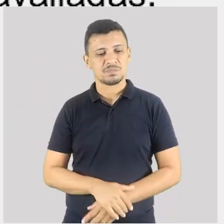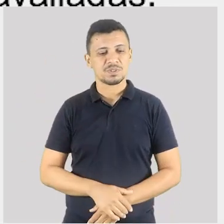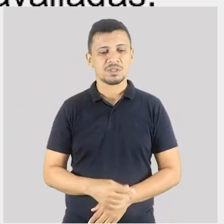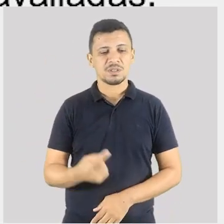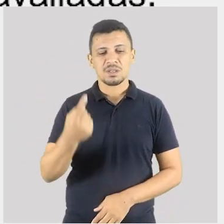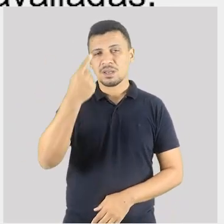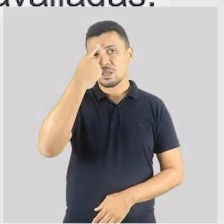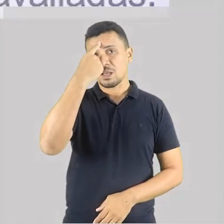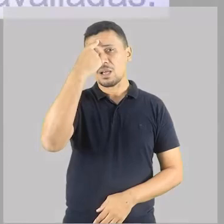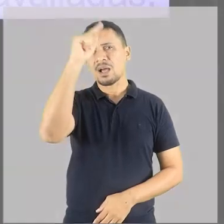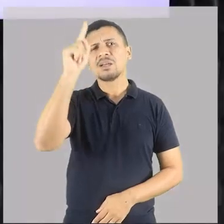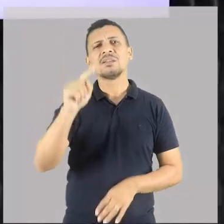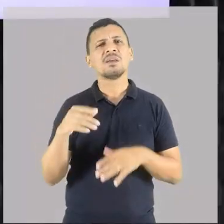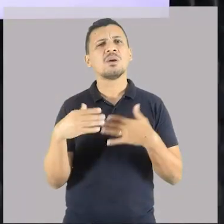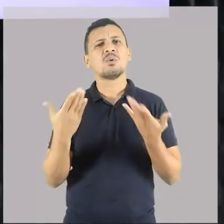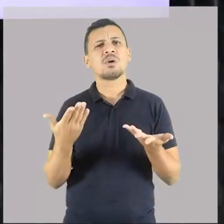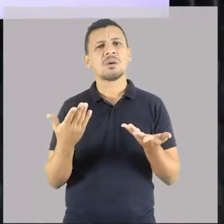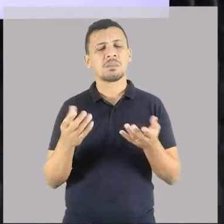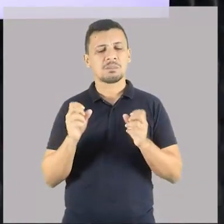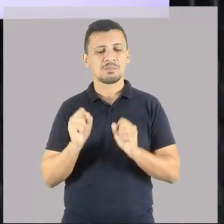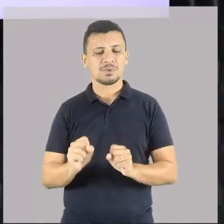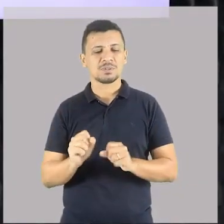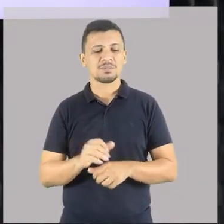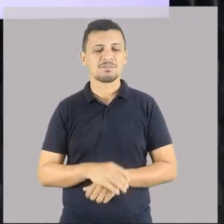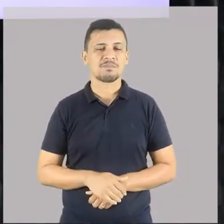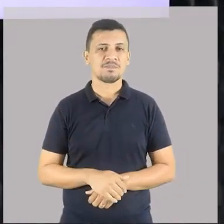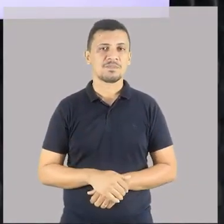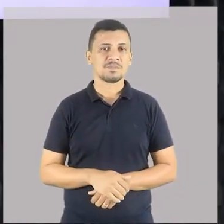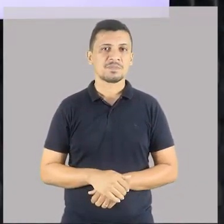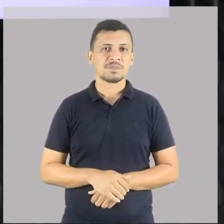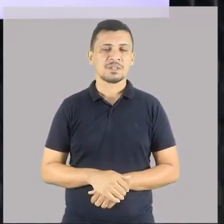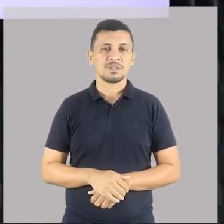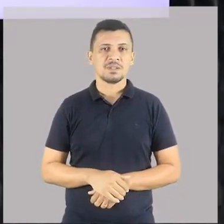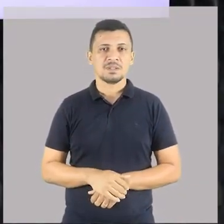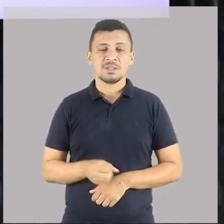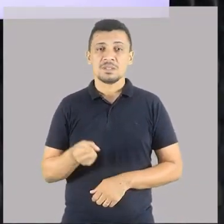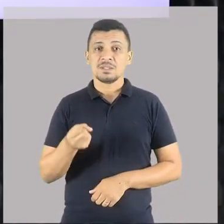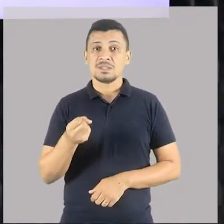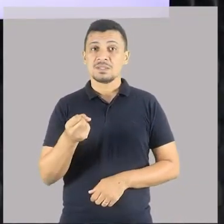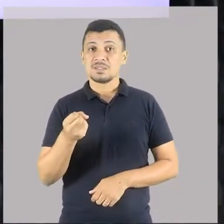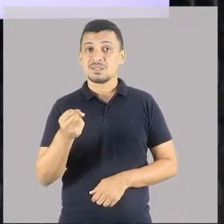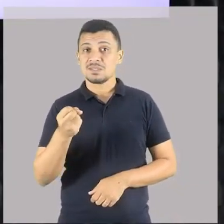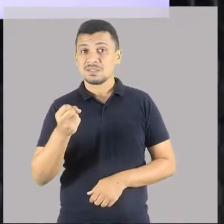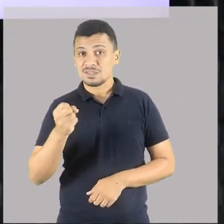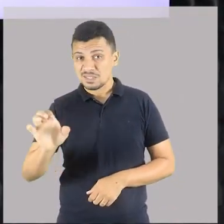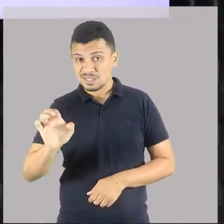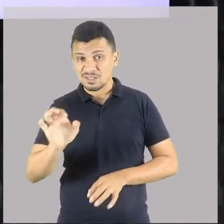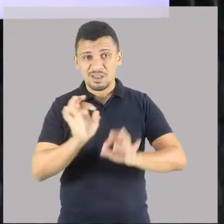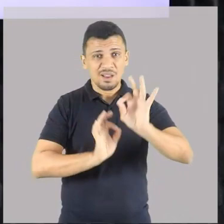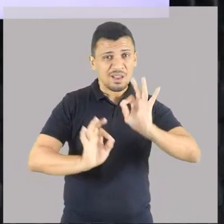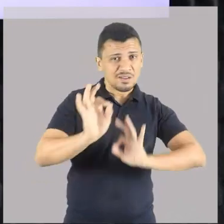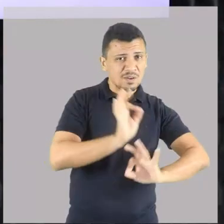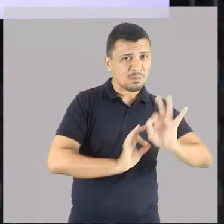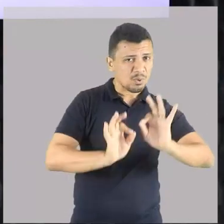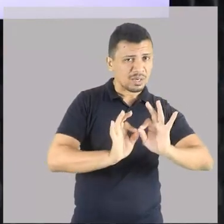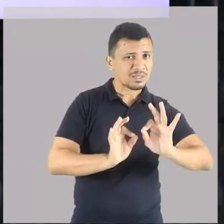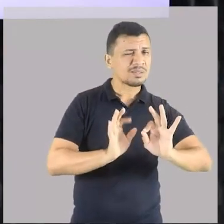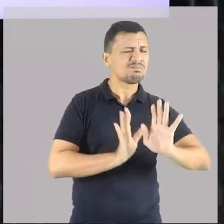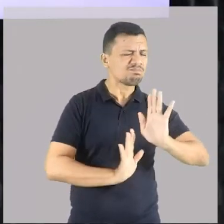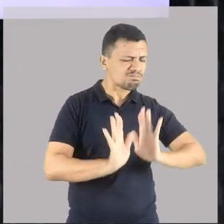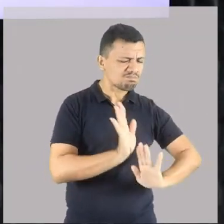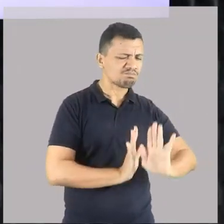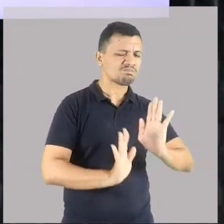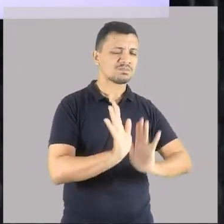ideia estabelecida aqui poderia ser, se elaboradas com cuidado, aí eu